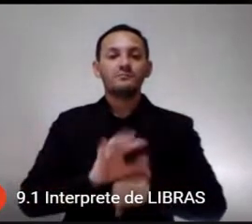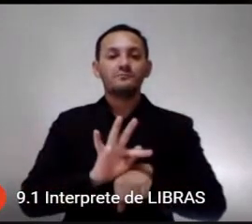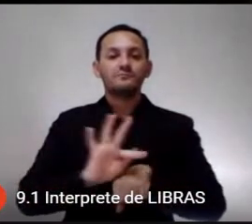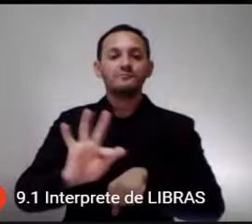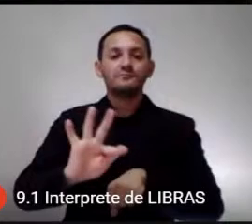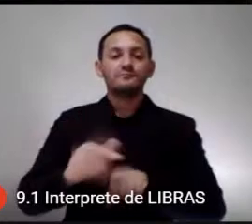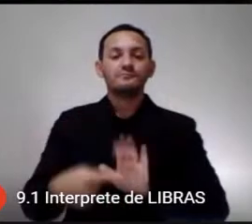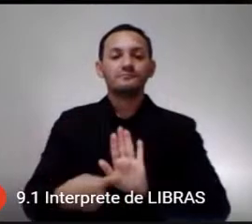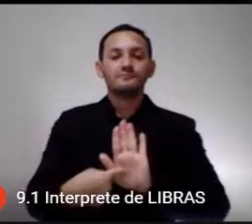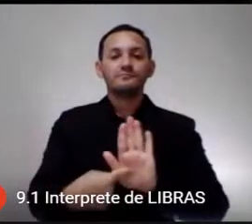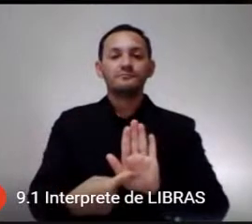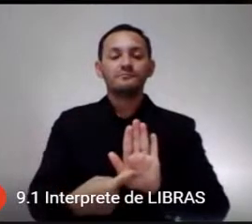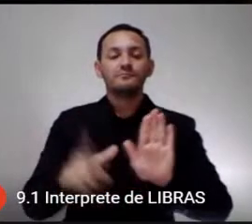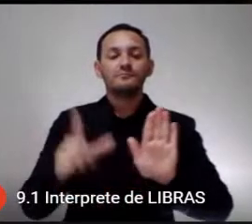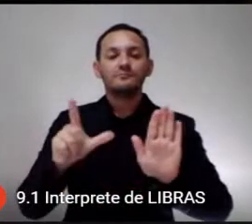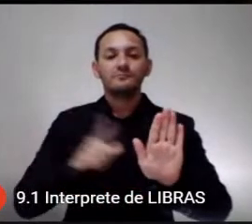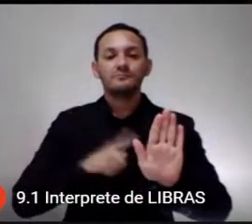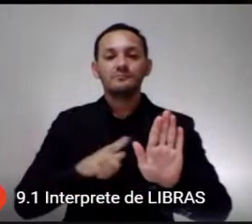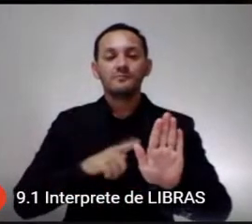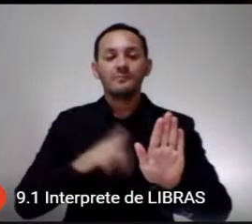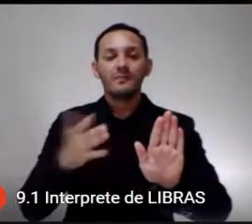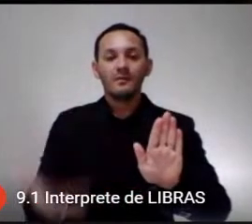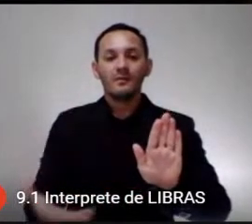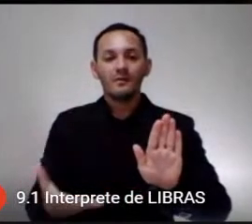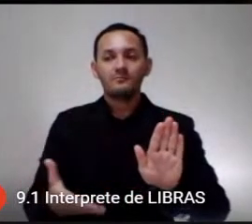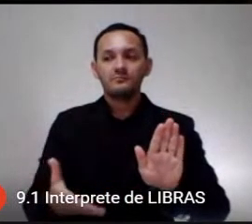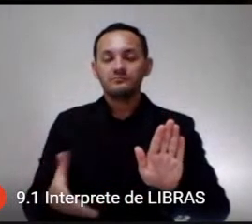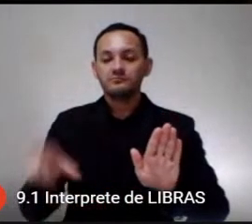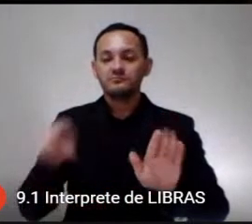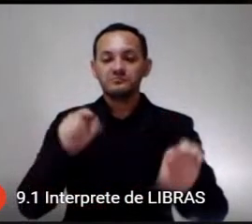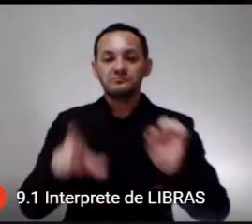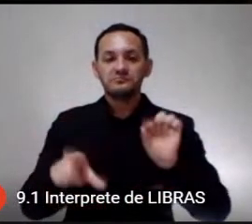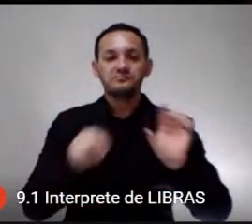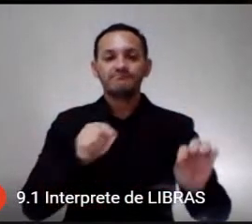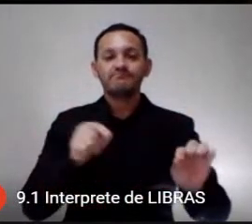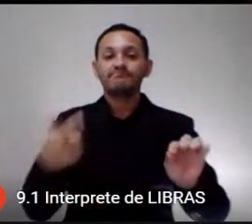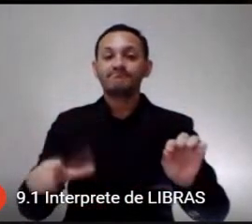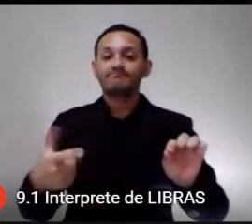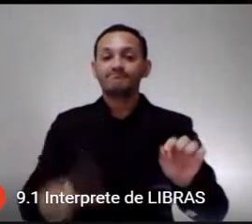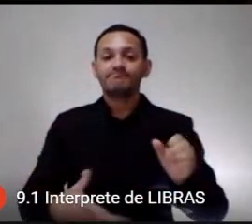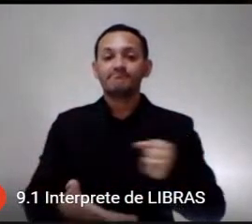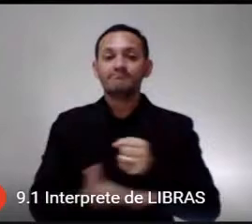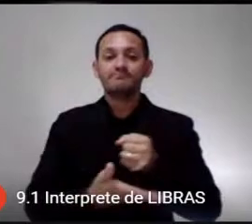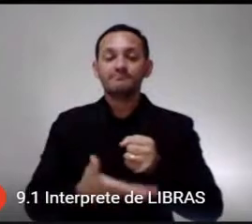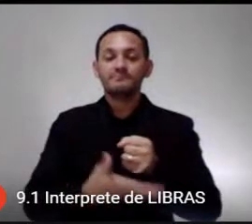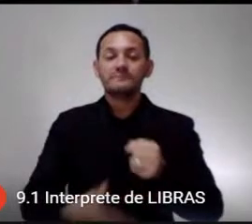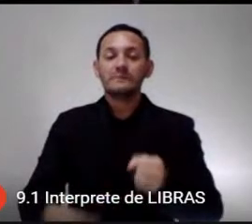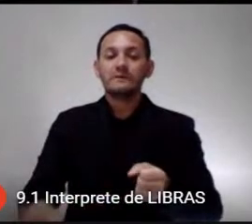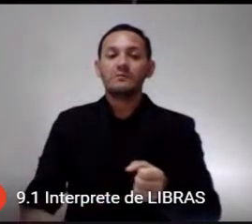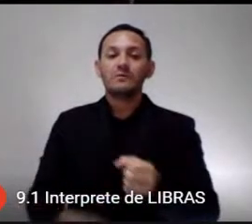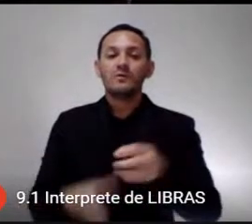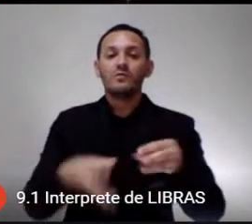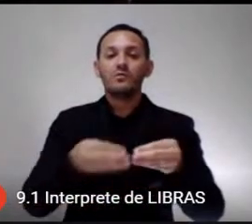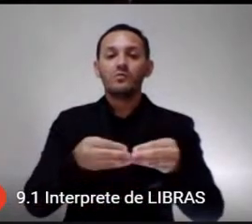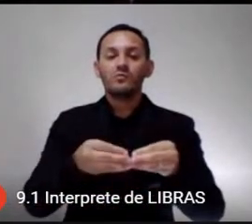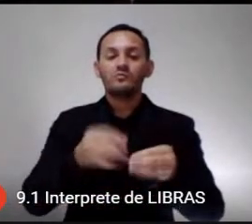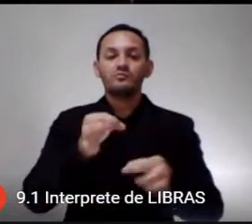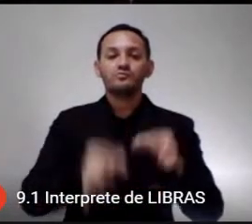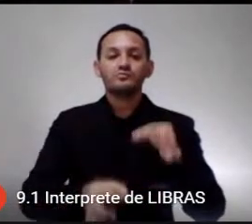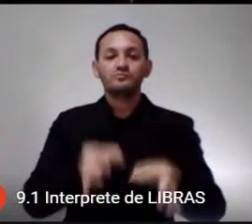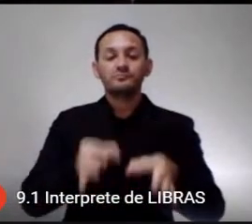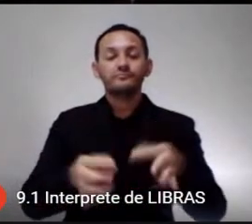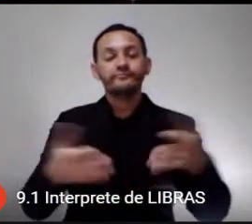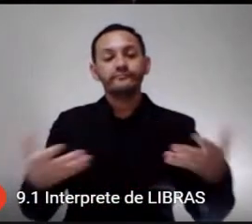a distinção aqui imposta de forma aleatória e sem plausibilidade jurídica significa, né, cito